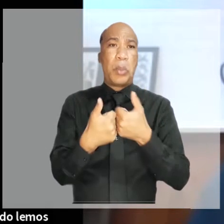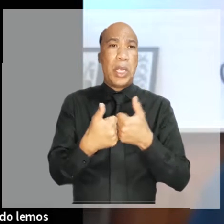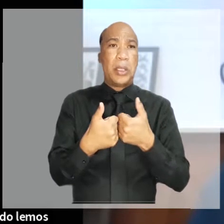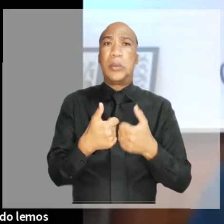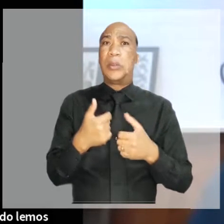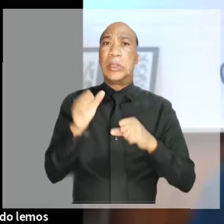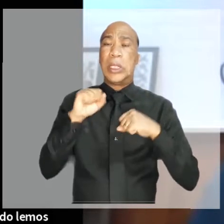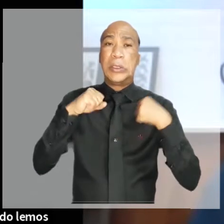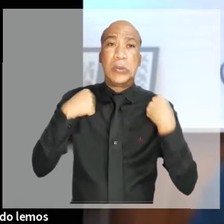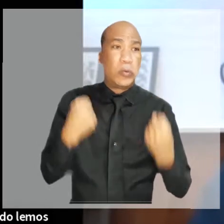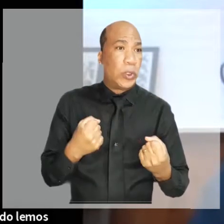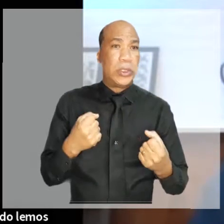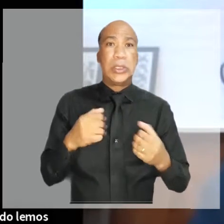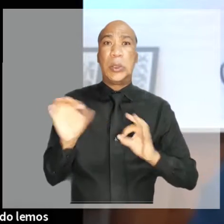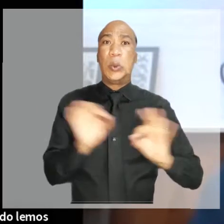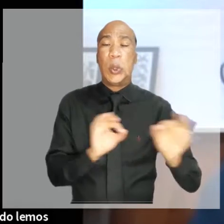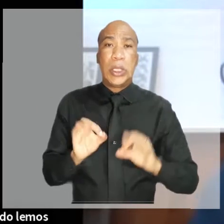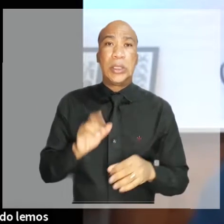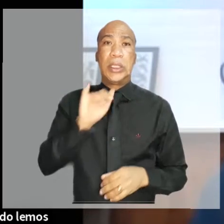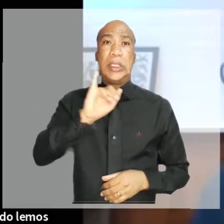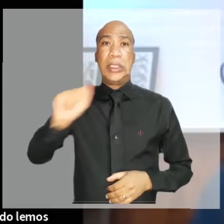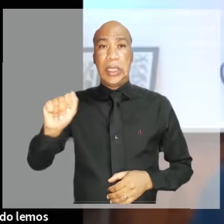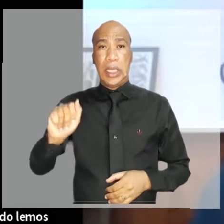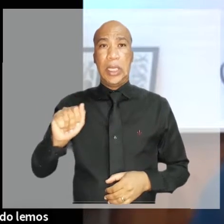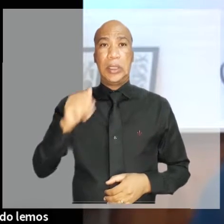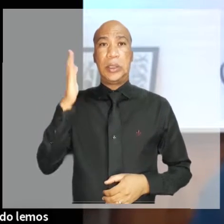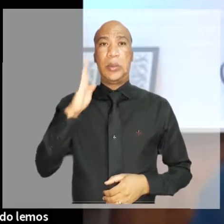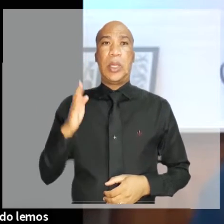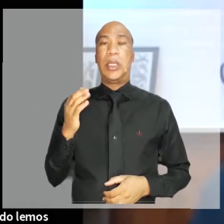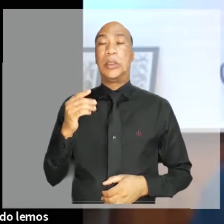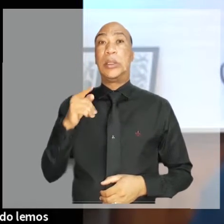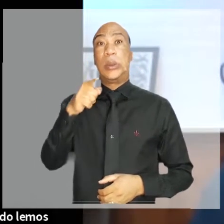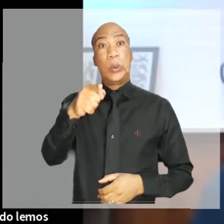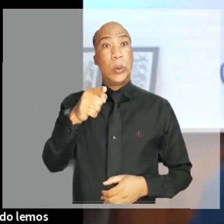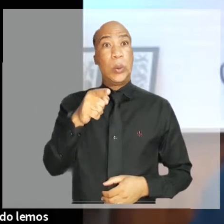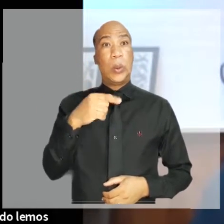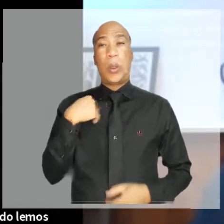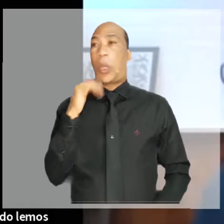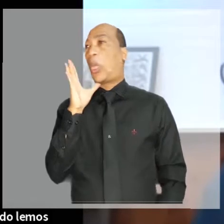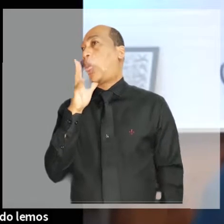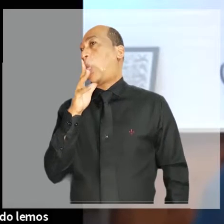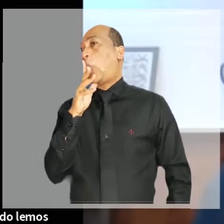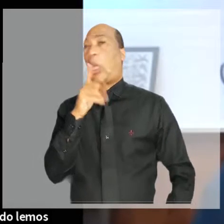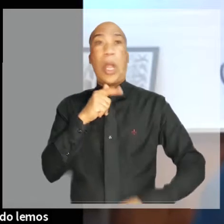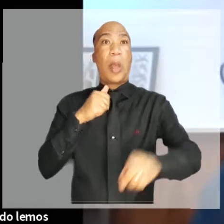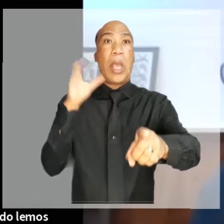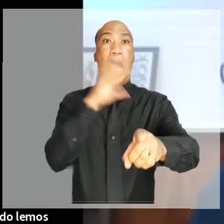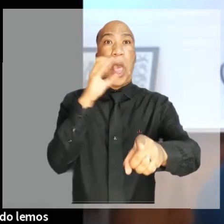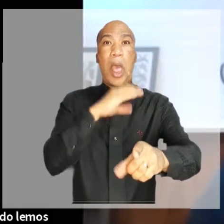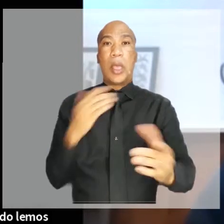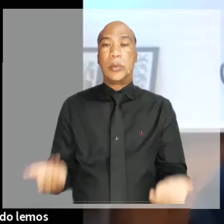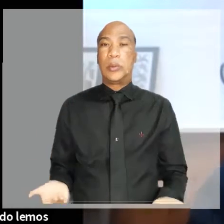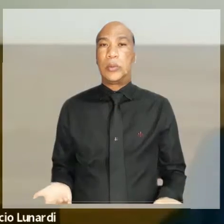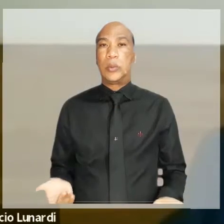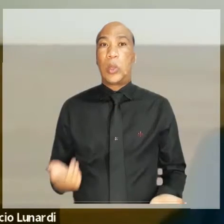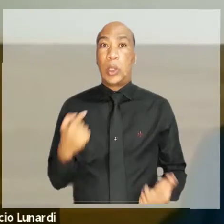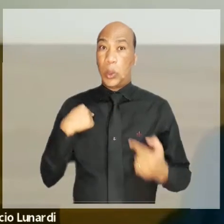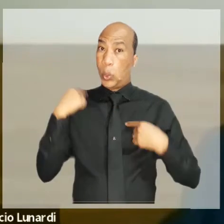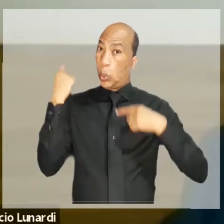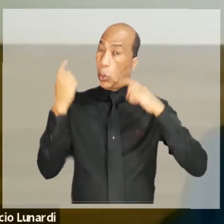preparação para inteligência artificial. Então, isso me preocupa, porque eu acho que isso